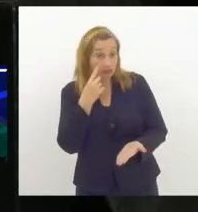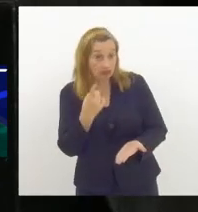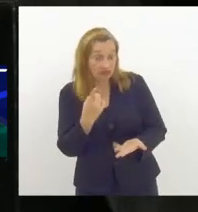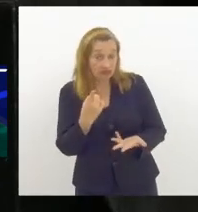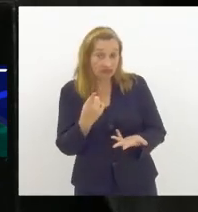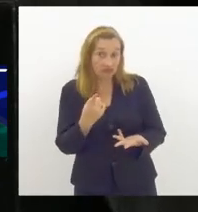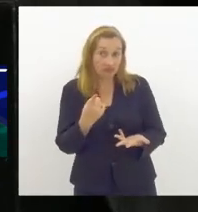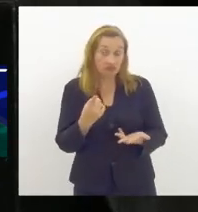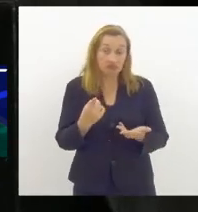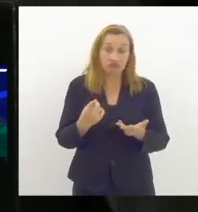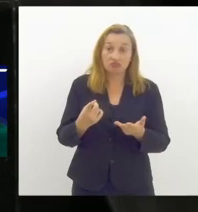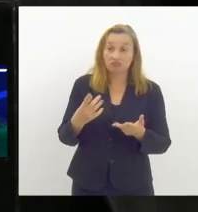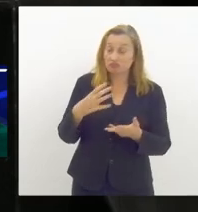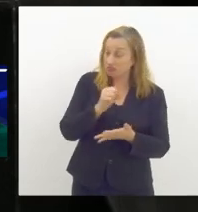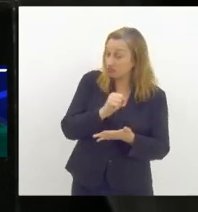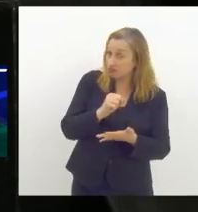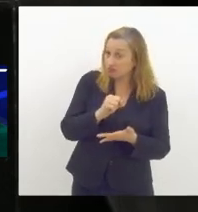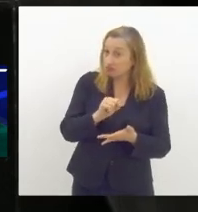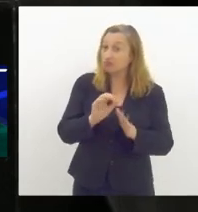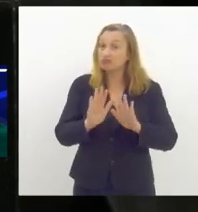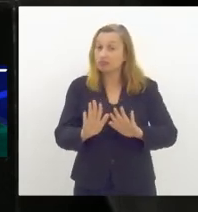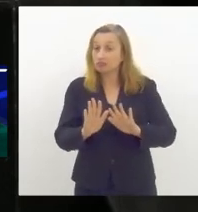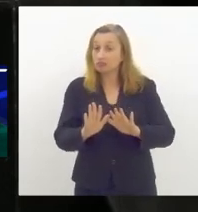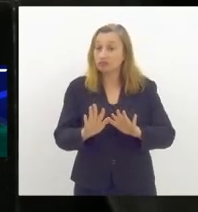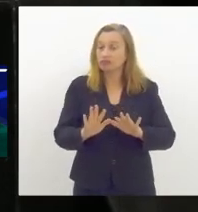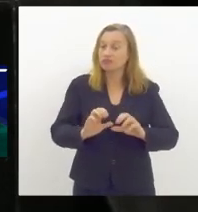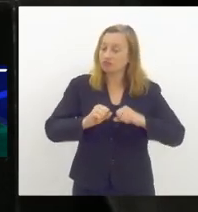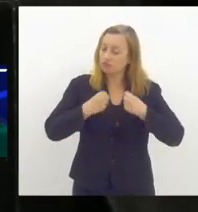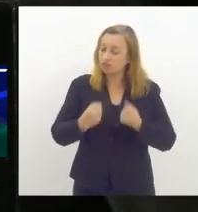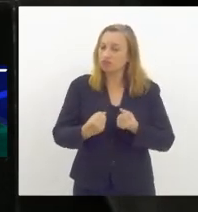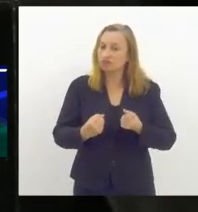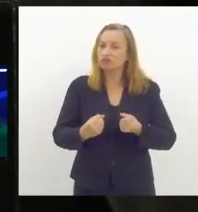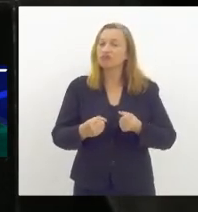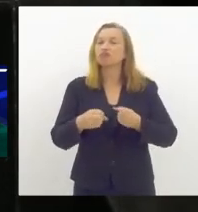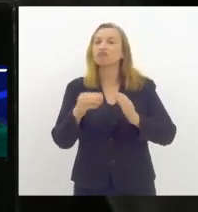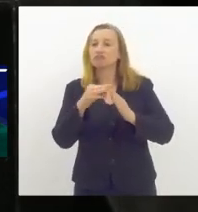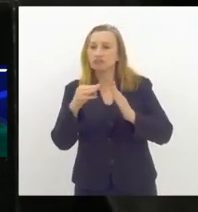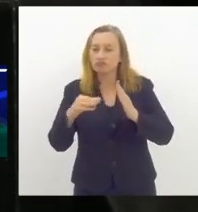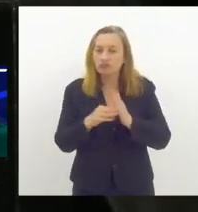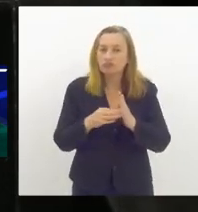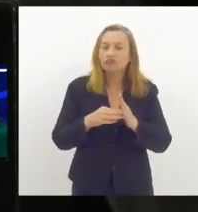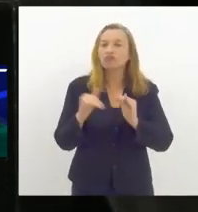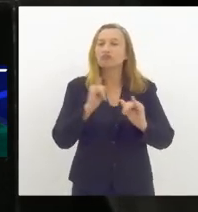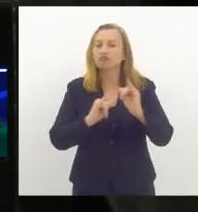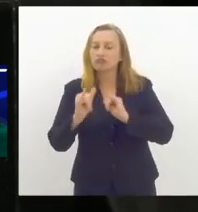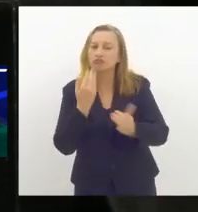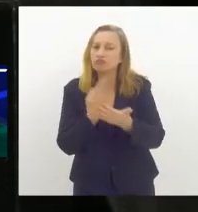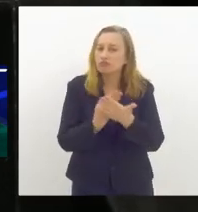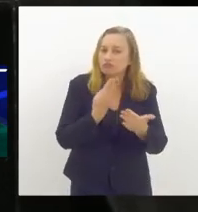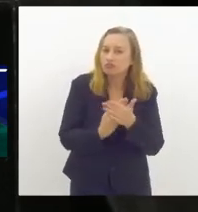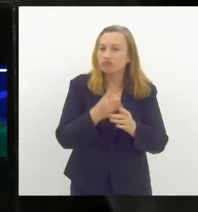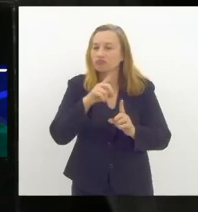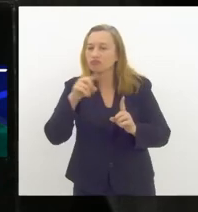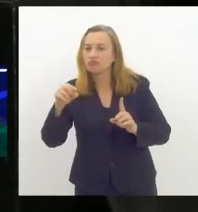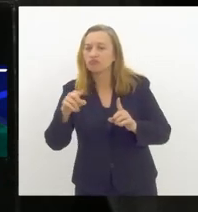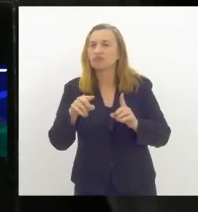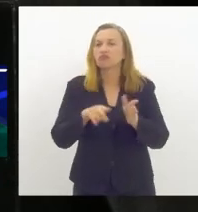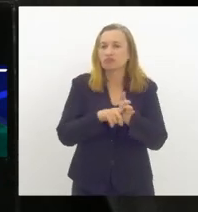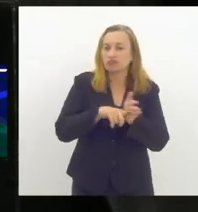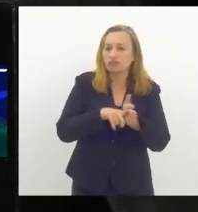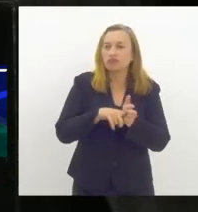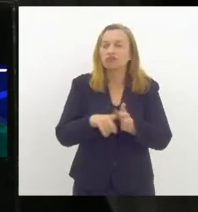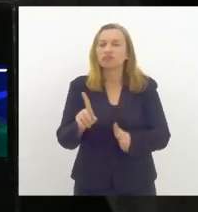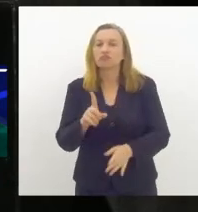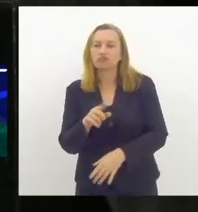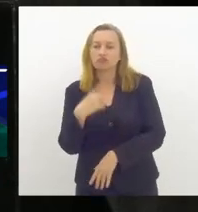isso não se faz de improviso e se faz de maneira é rigorosa com metodologia com dados com estudos com estatísticas com pesquisas